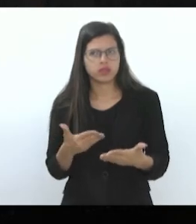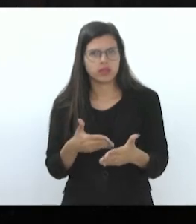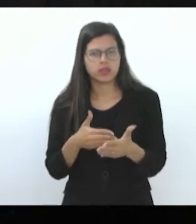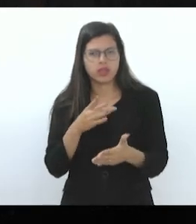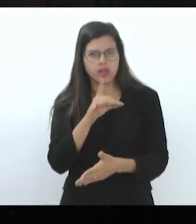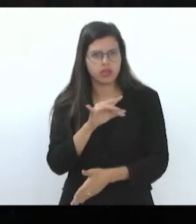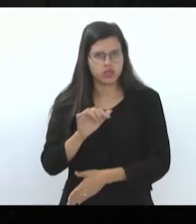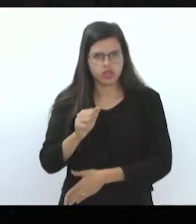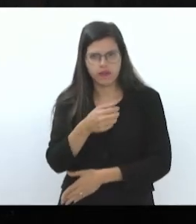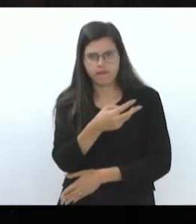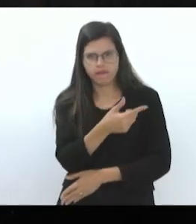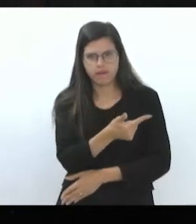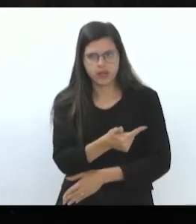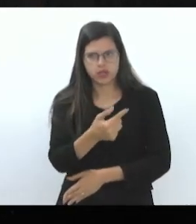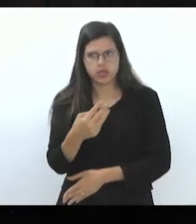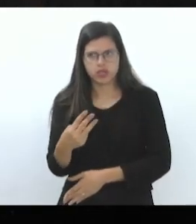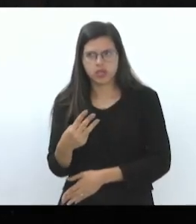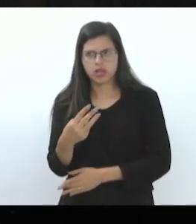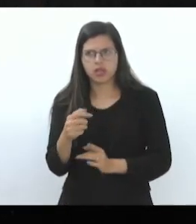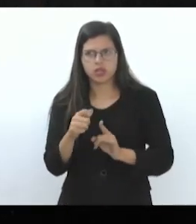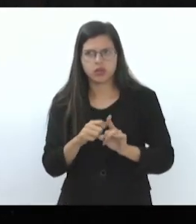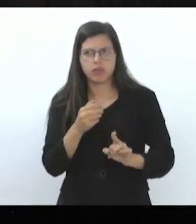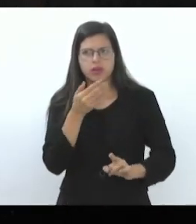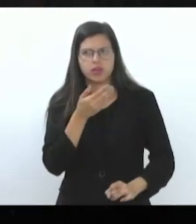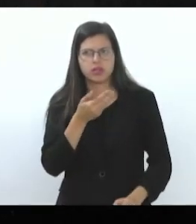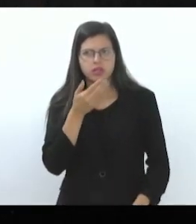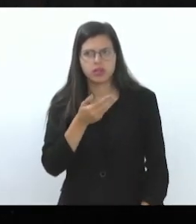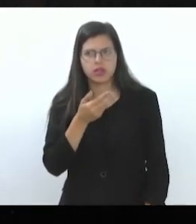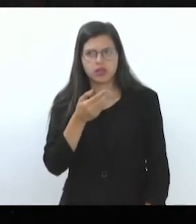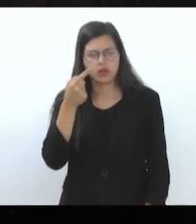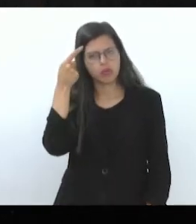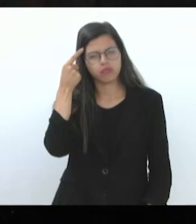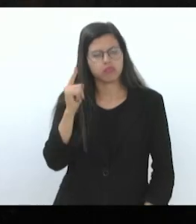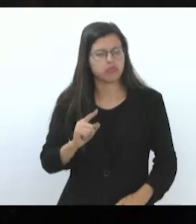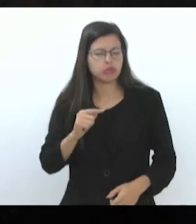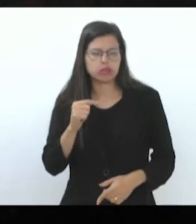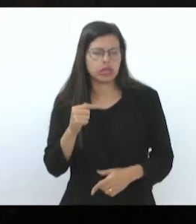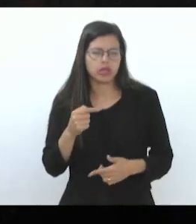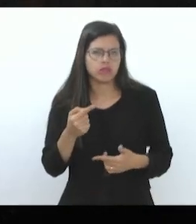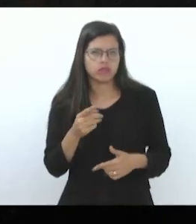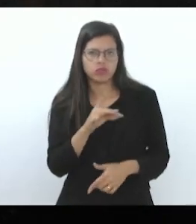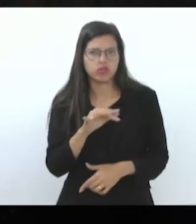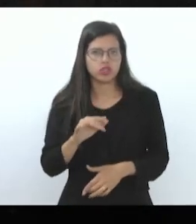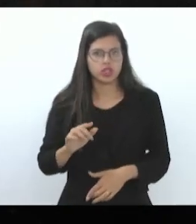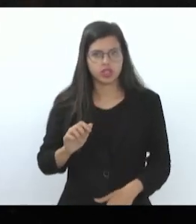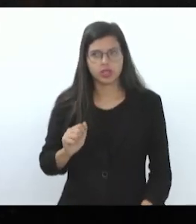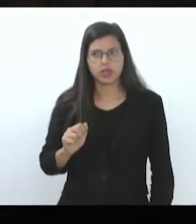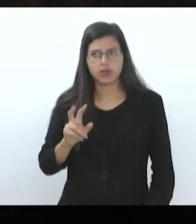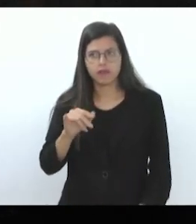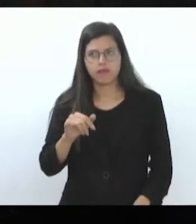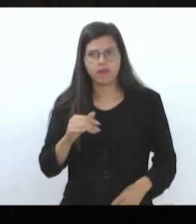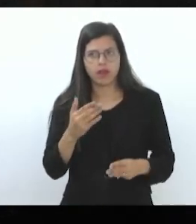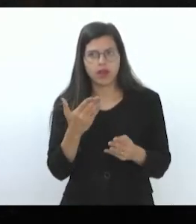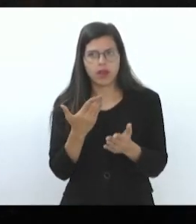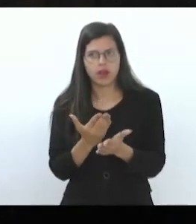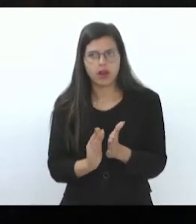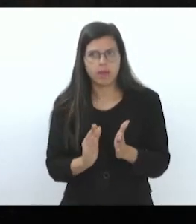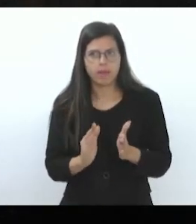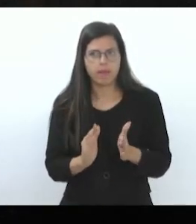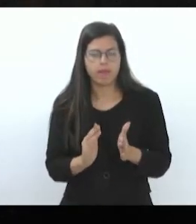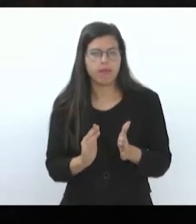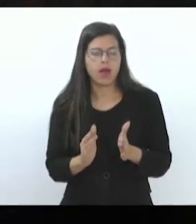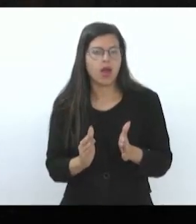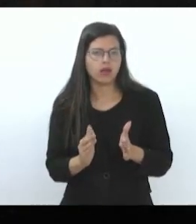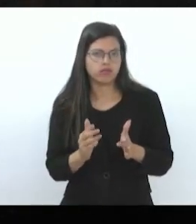23 de dezembro, eu não sei quando é que vai acabar aqui o trabalho, mas, em função de agora está chegando uma série de